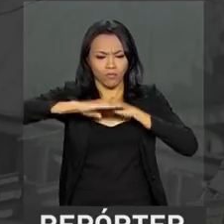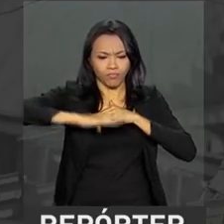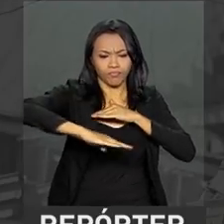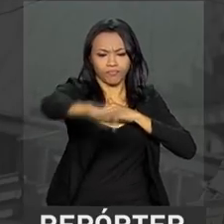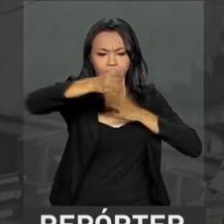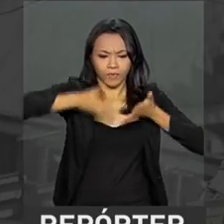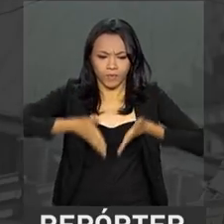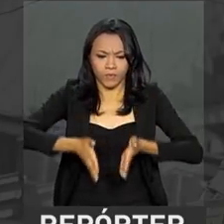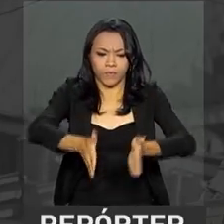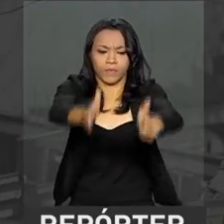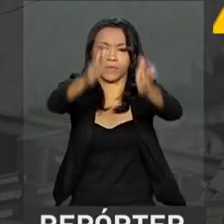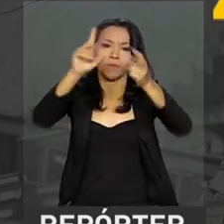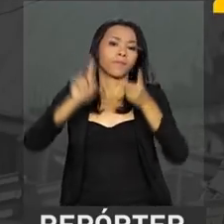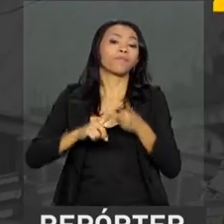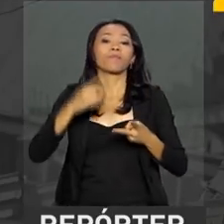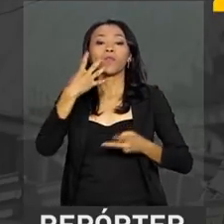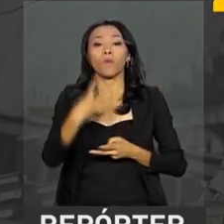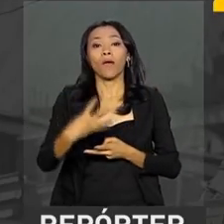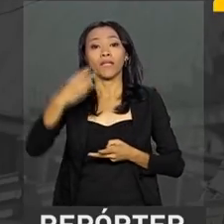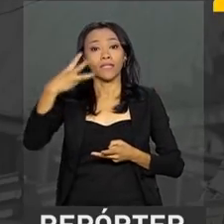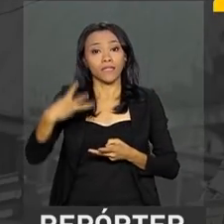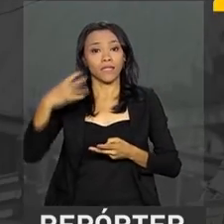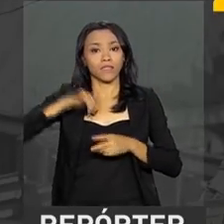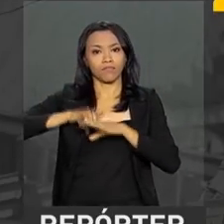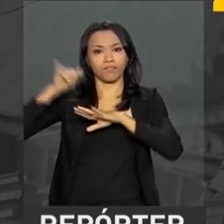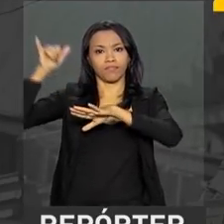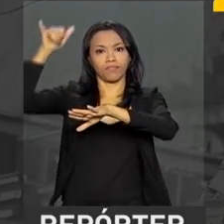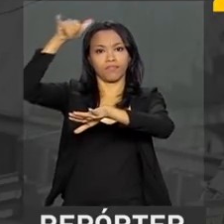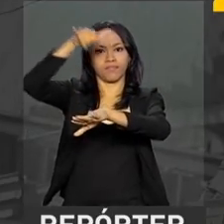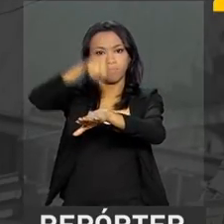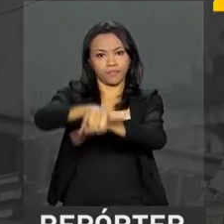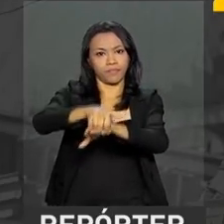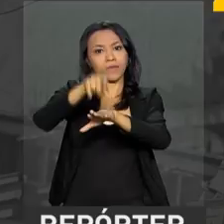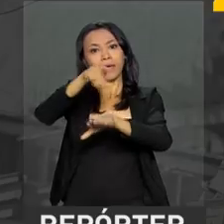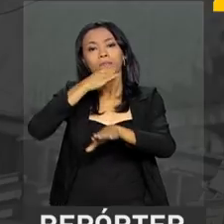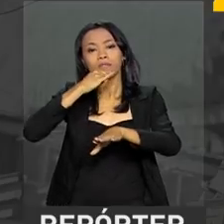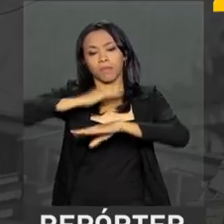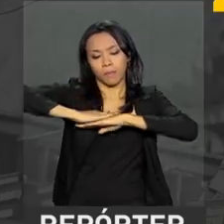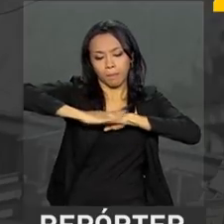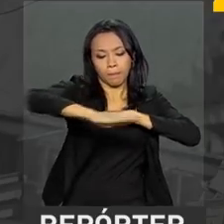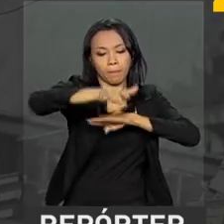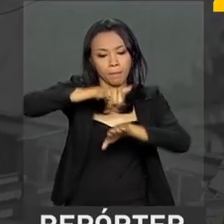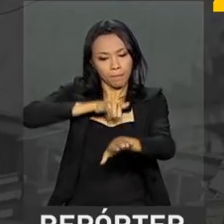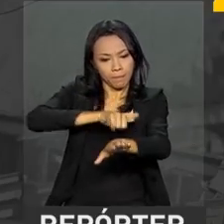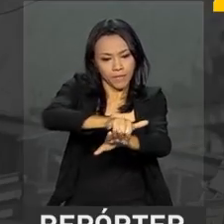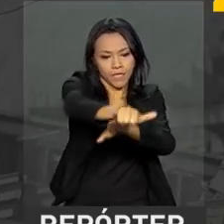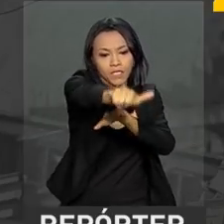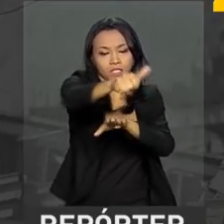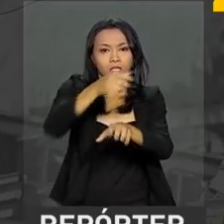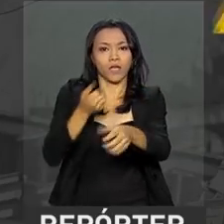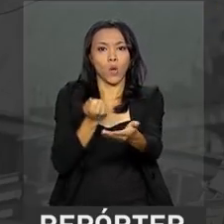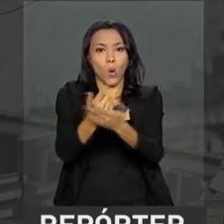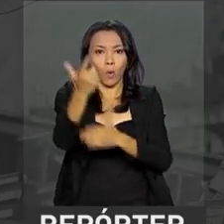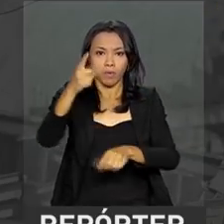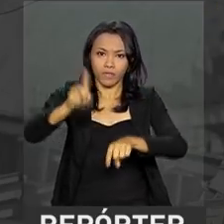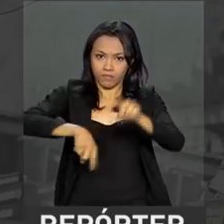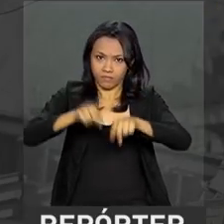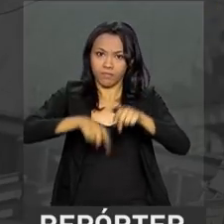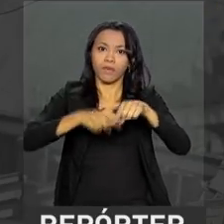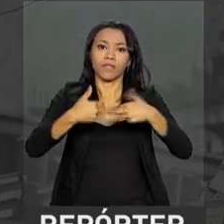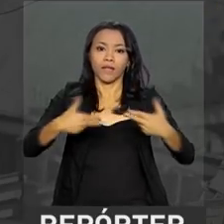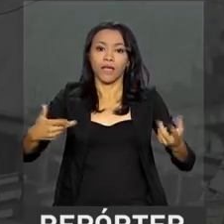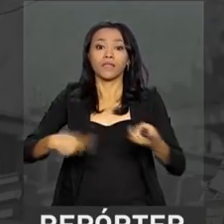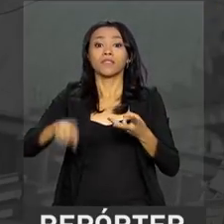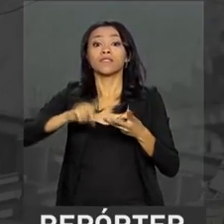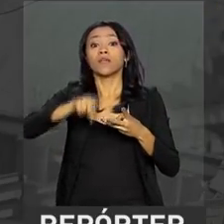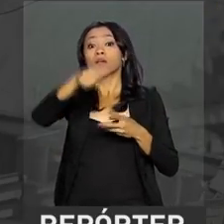manutenção 43 ações em aeroportos como recuperação de pistas e compra de equipamentos duas ações em